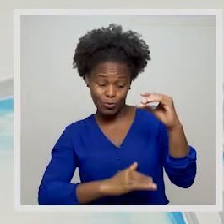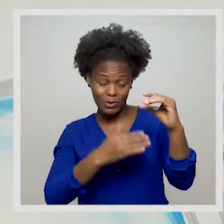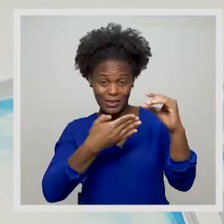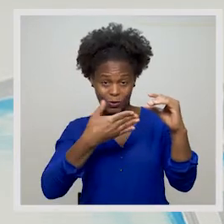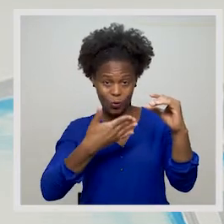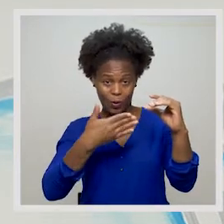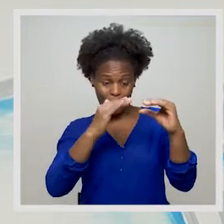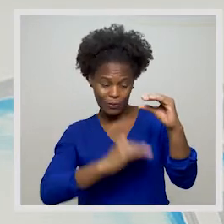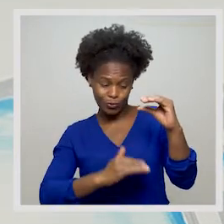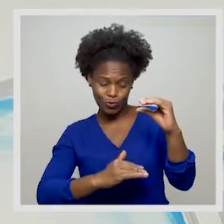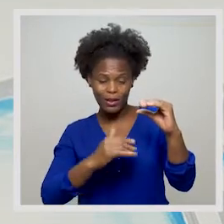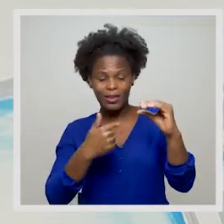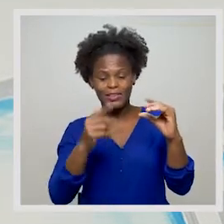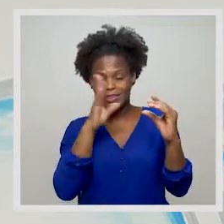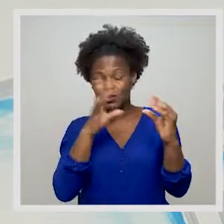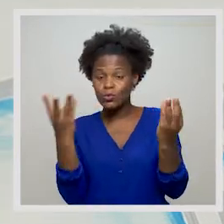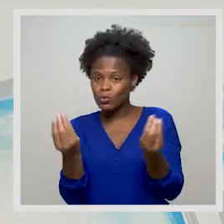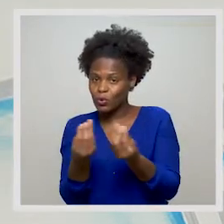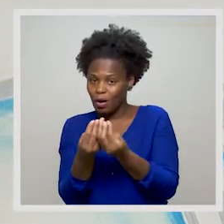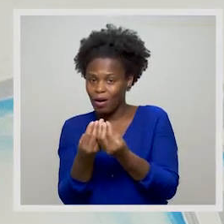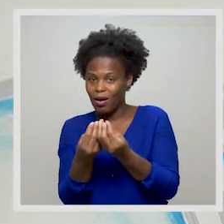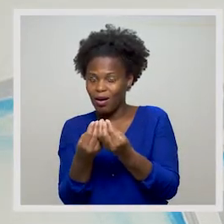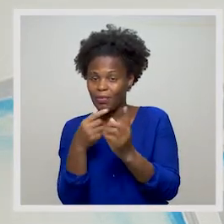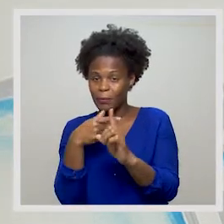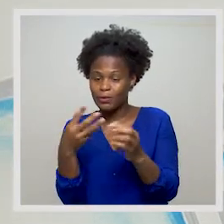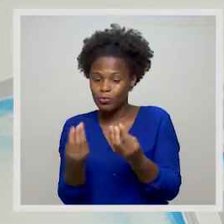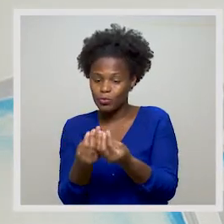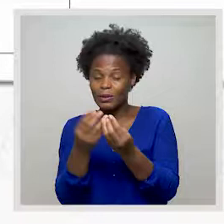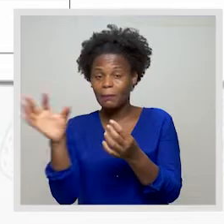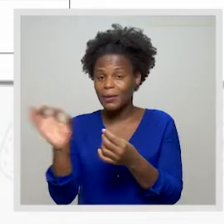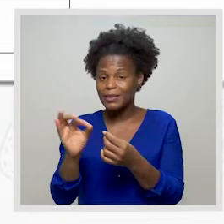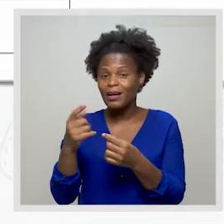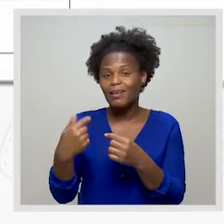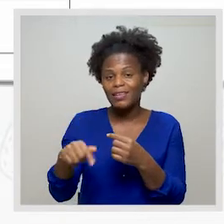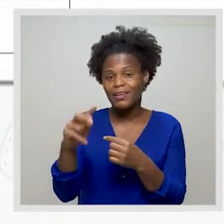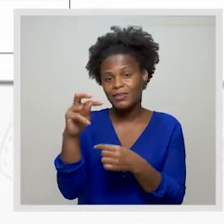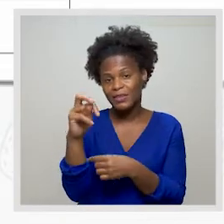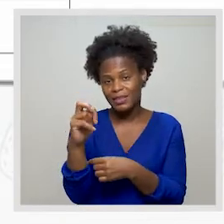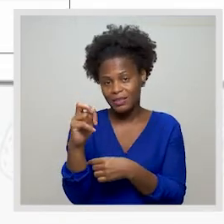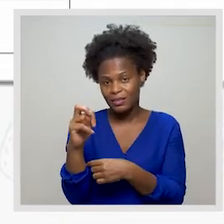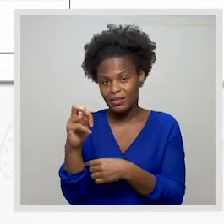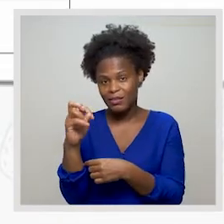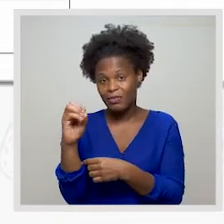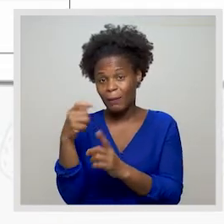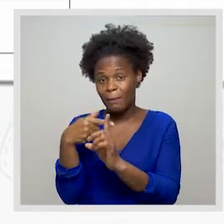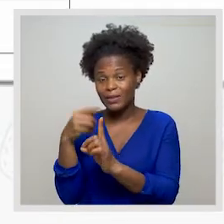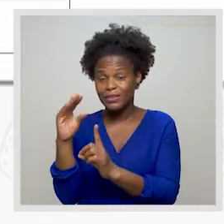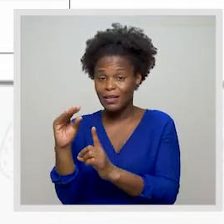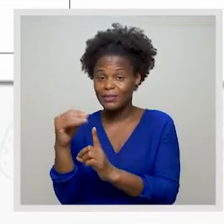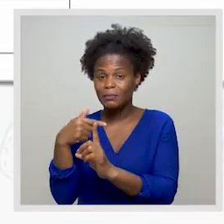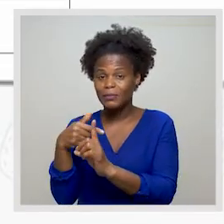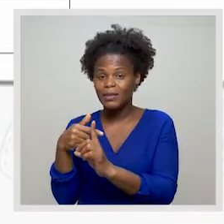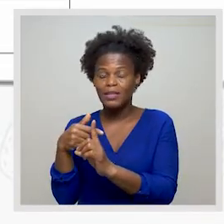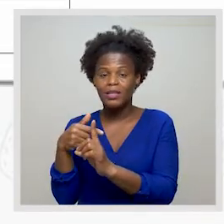Abaixo de 71. Então, somando a totalidade das percentagens, temos 30 mais